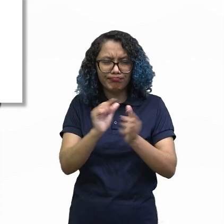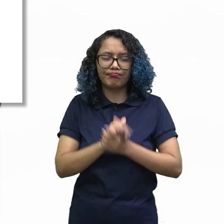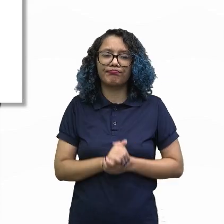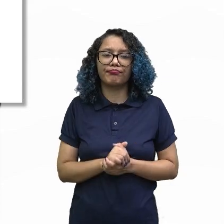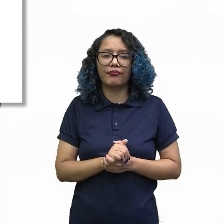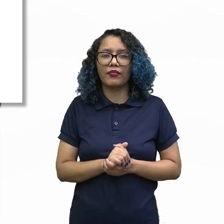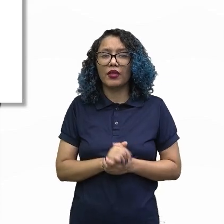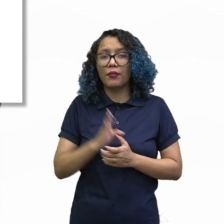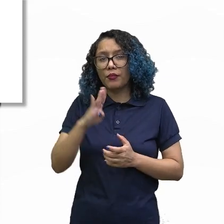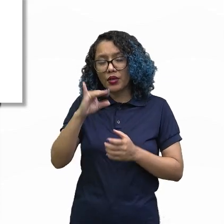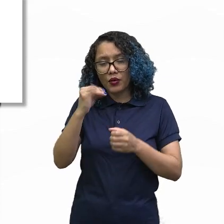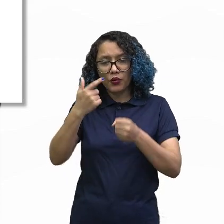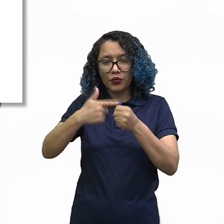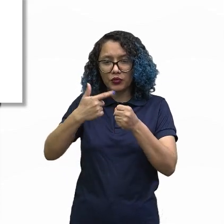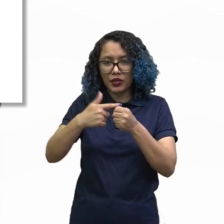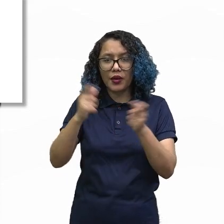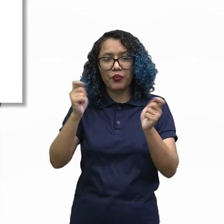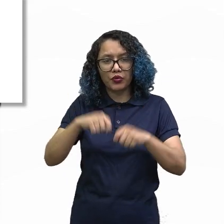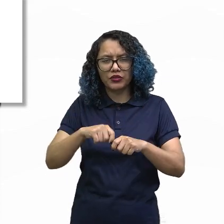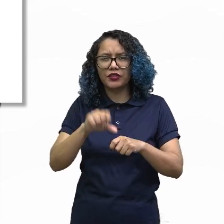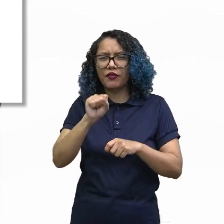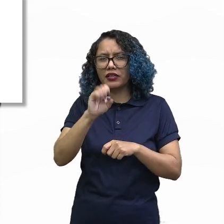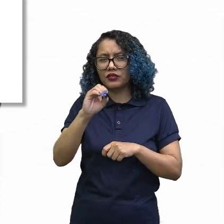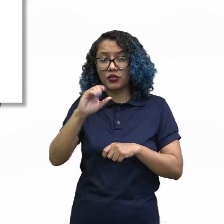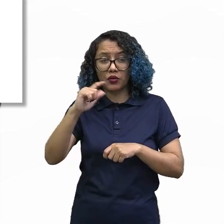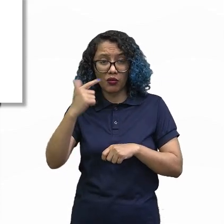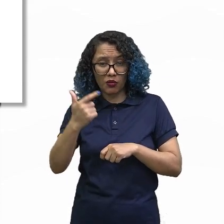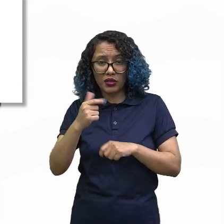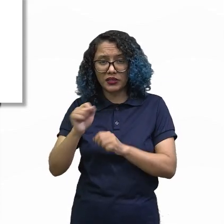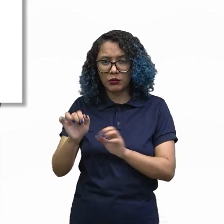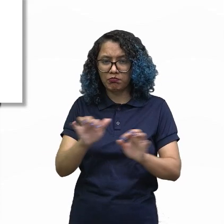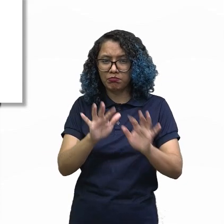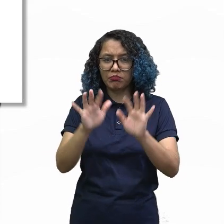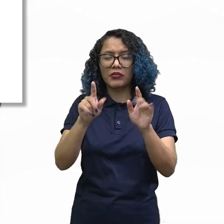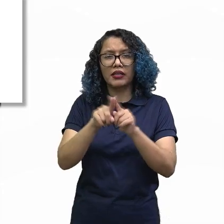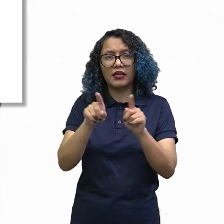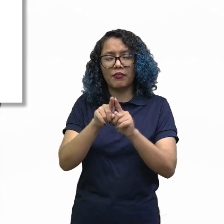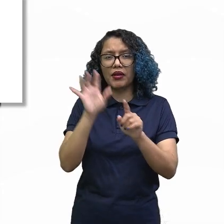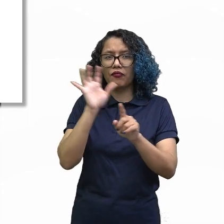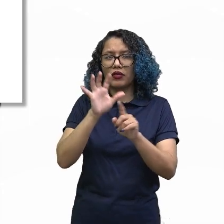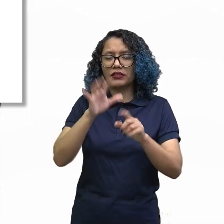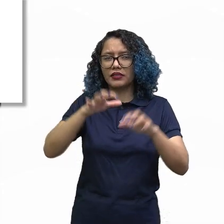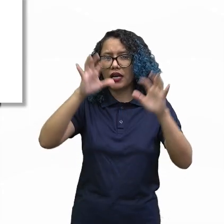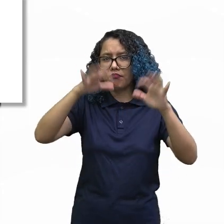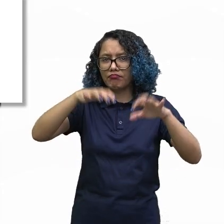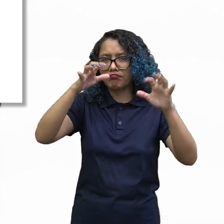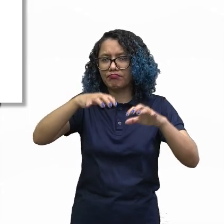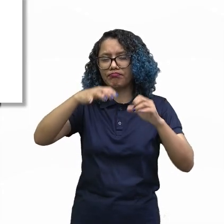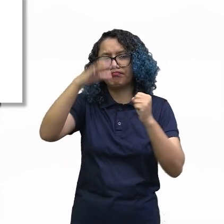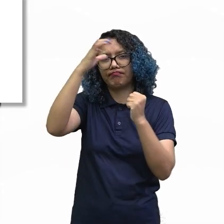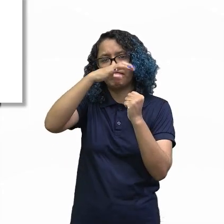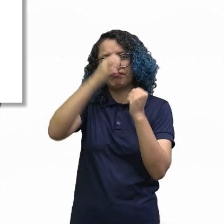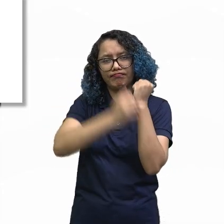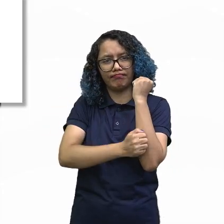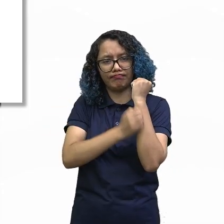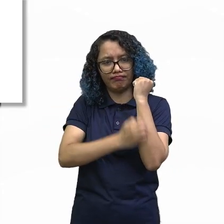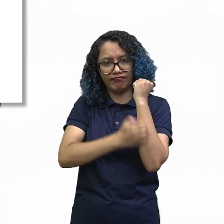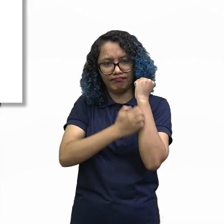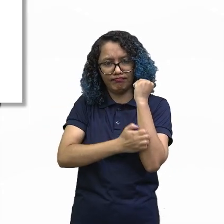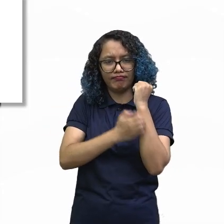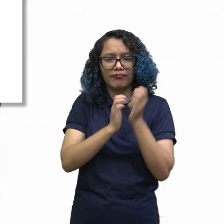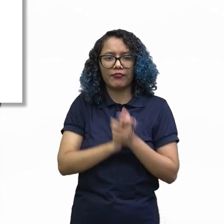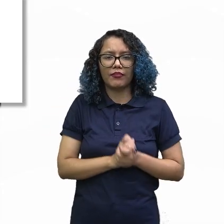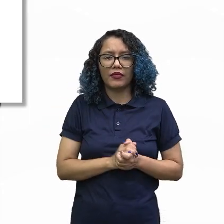biocombustíveis líquidos podem emitir enxofre e contribuir com o fenômeno da chuva ácida, pode resultar